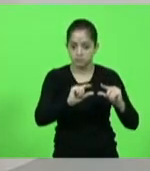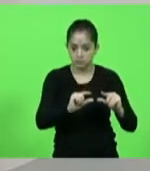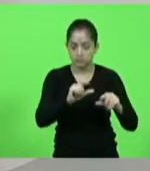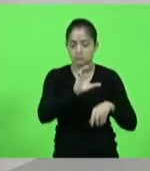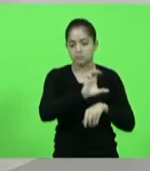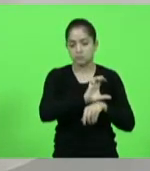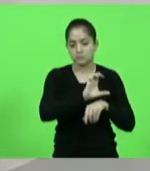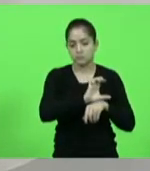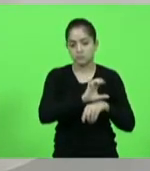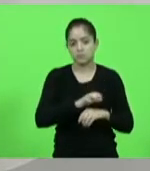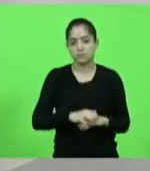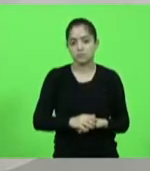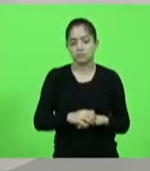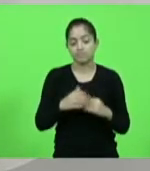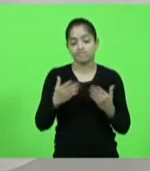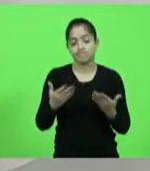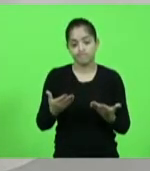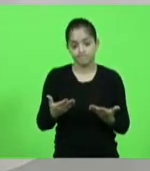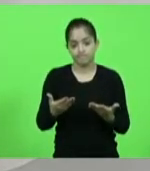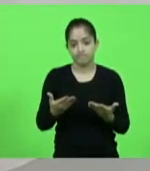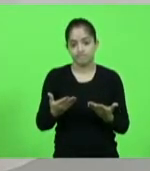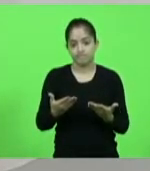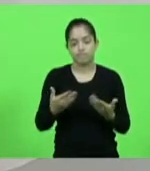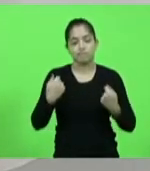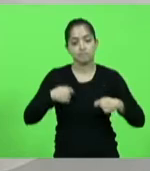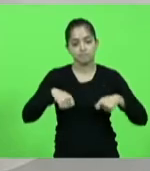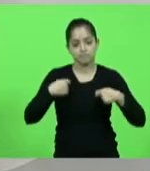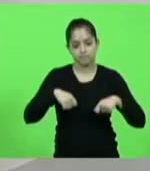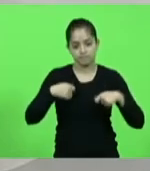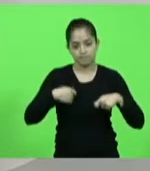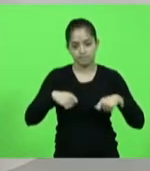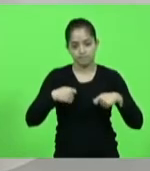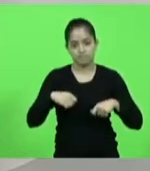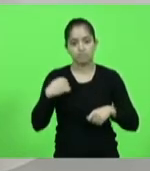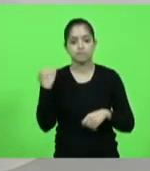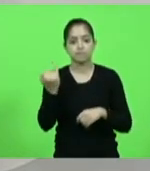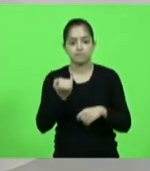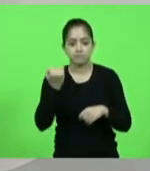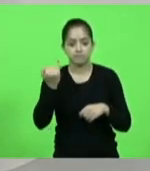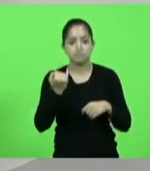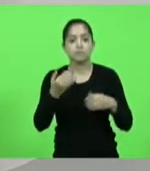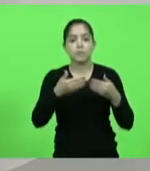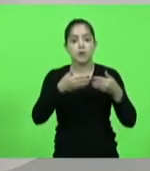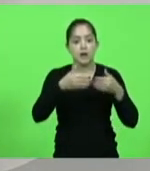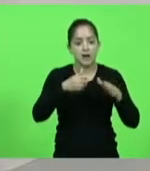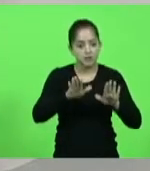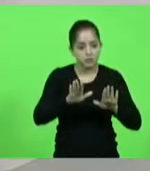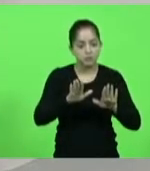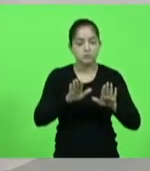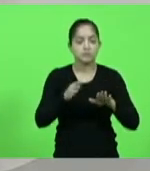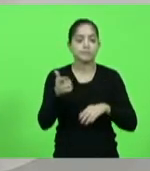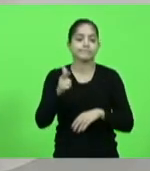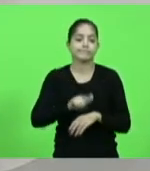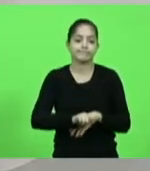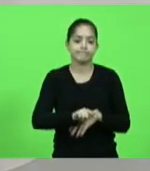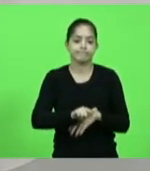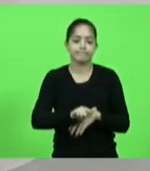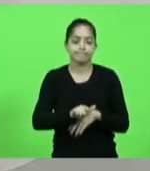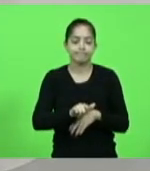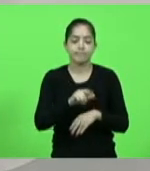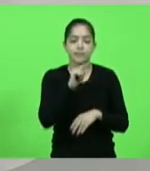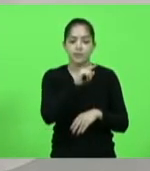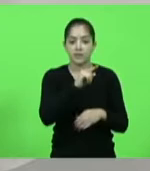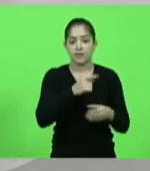Estado, eu entendo que é mais que essencial que a reabertura do Centro de